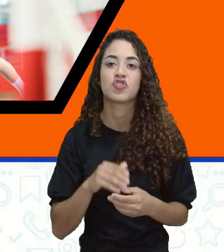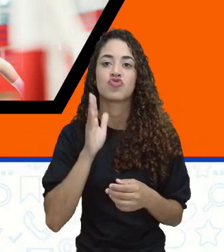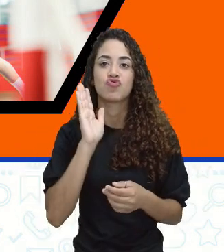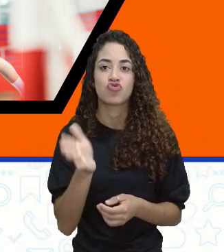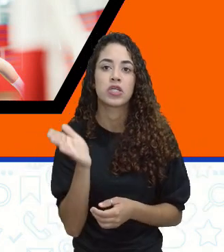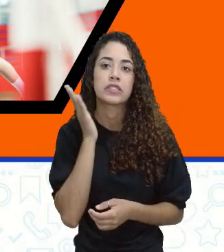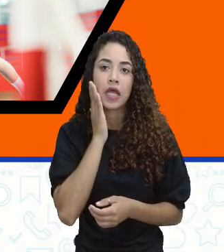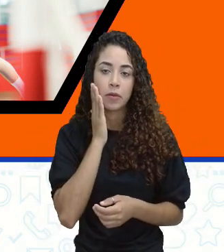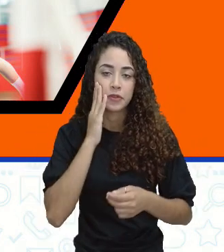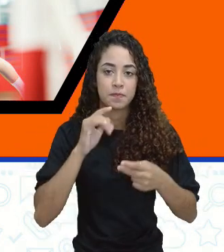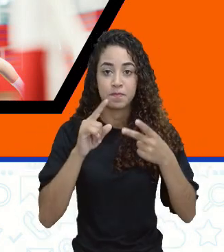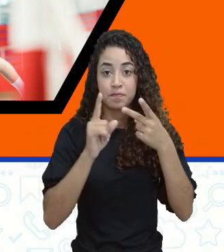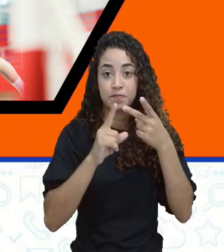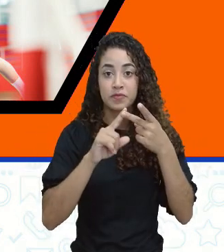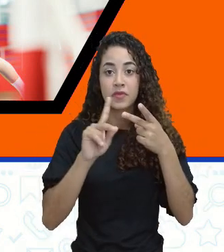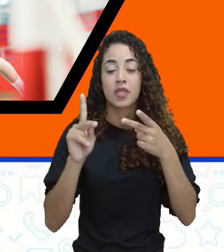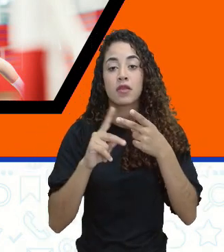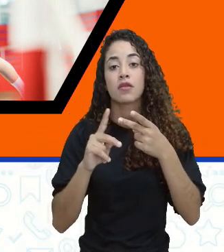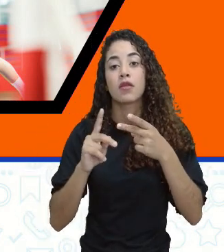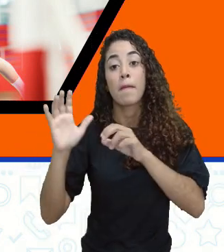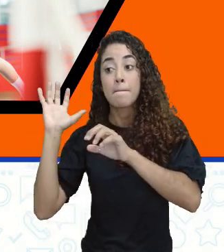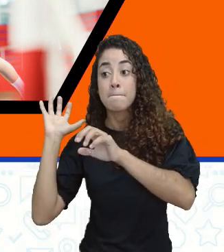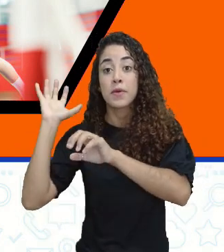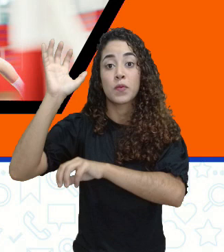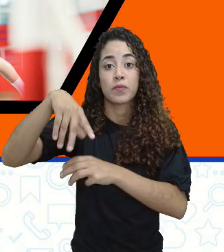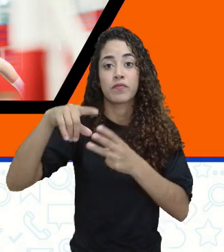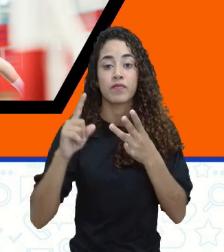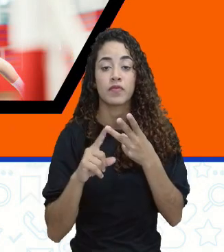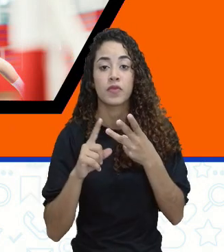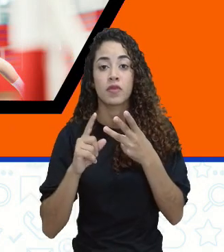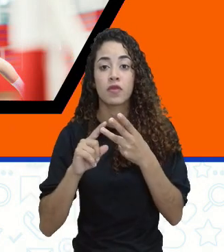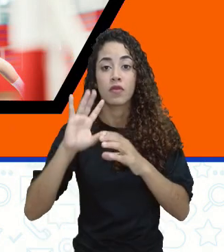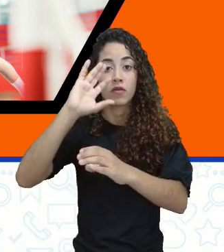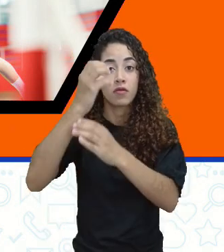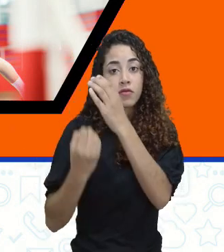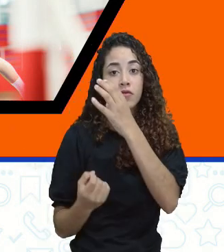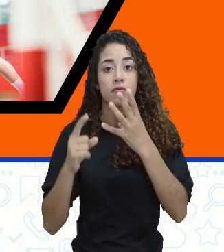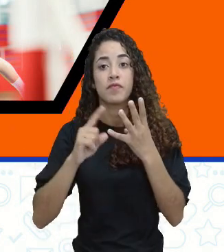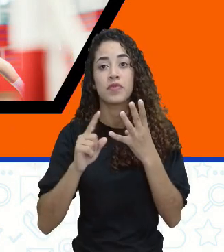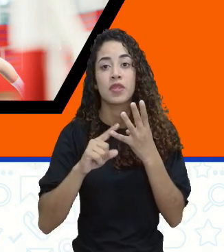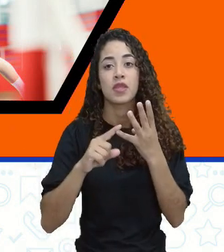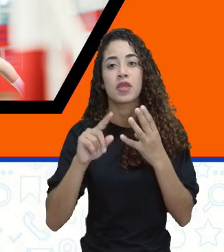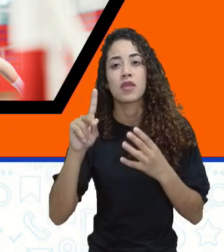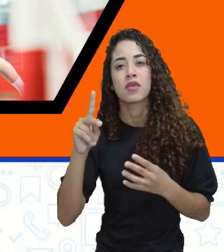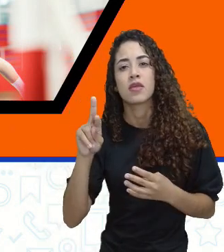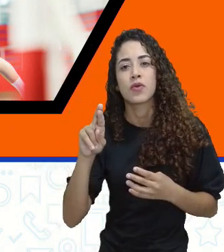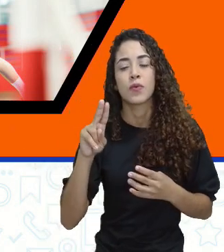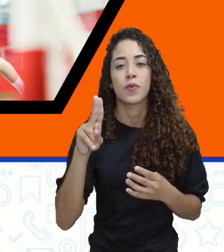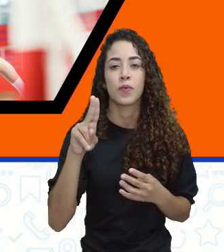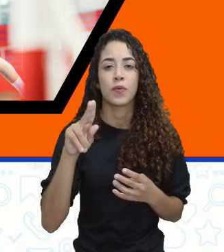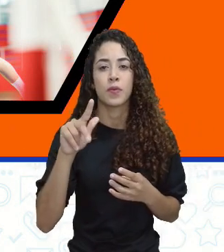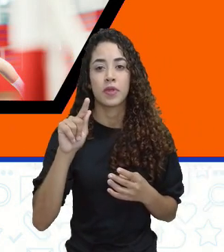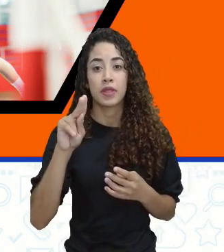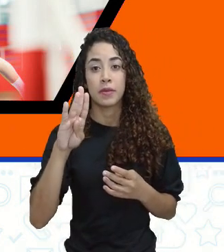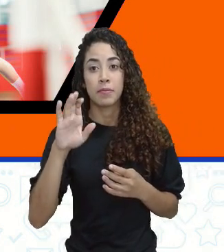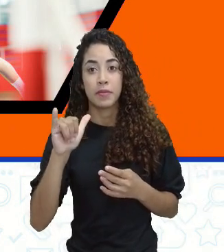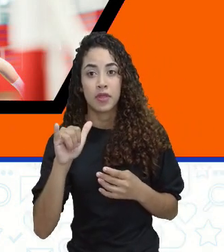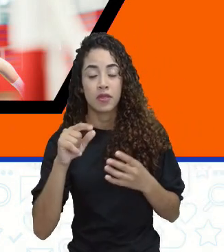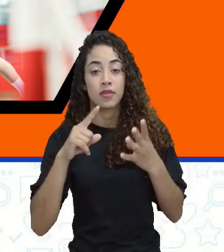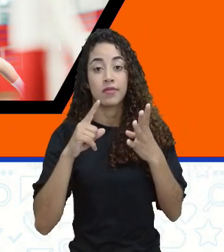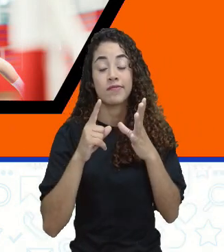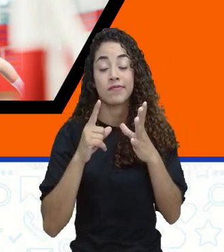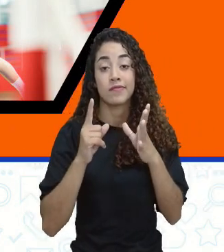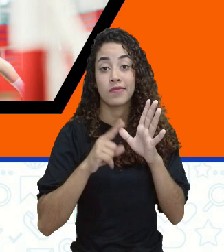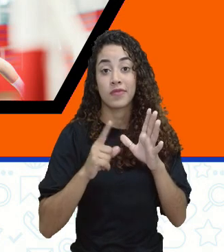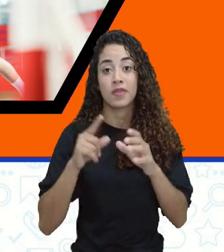são muito parecidos. Handebol, basquete, rugby, né? E futebol americano, que também são bem